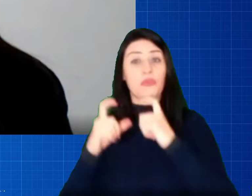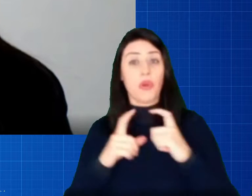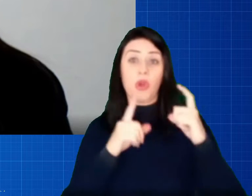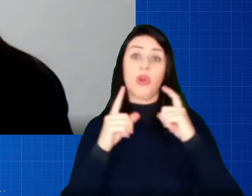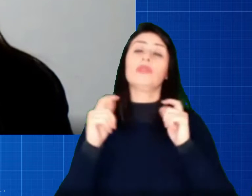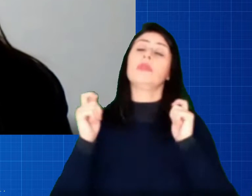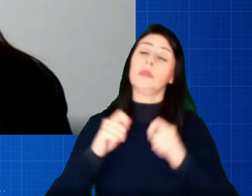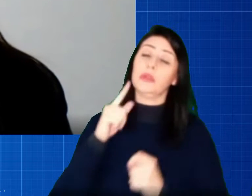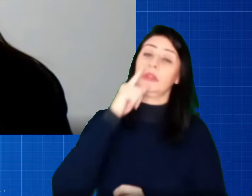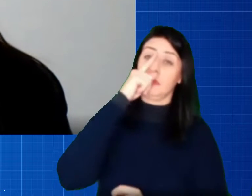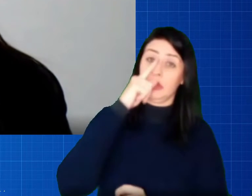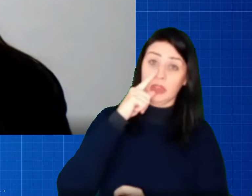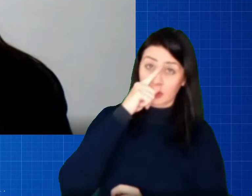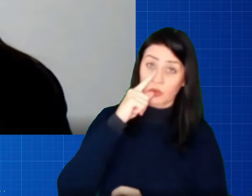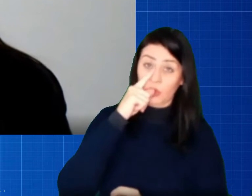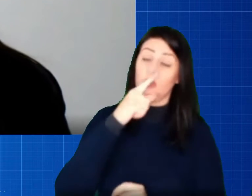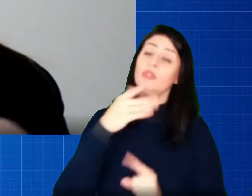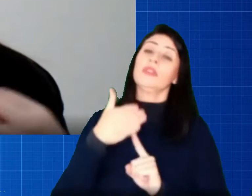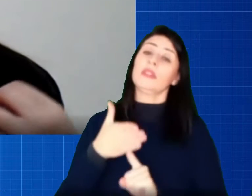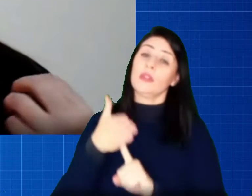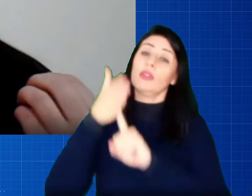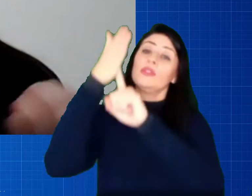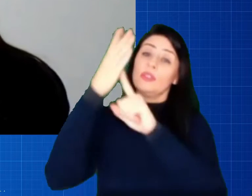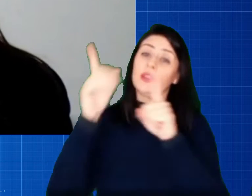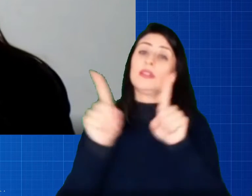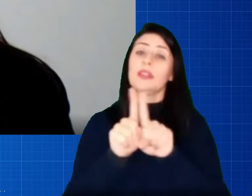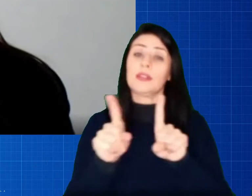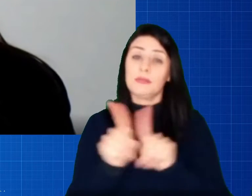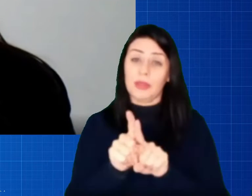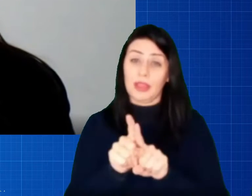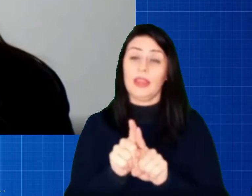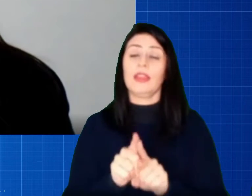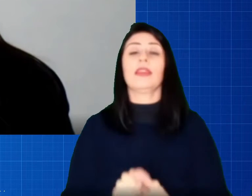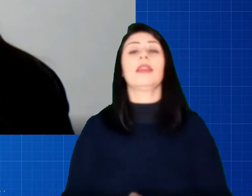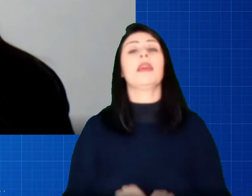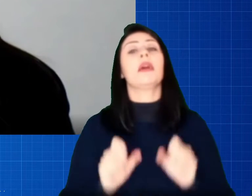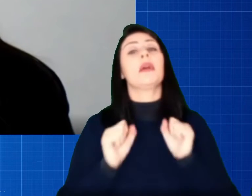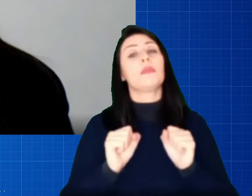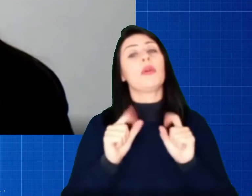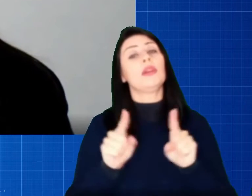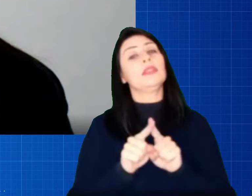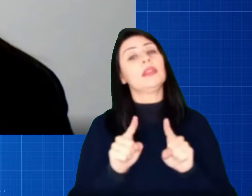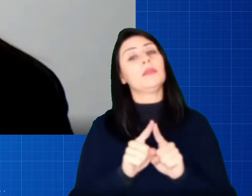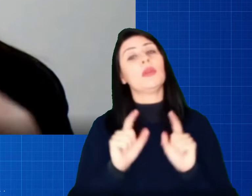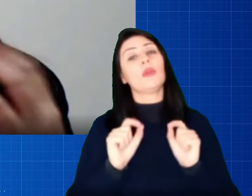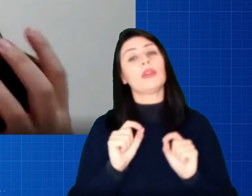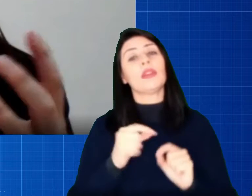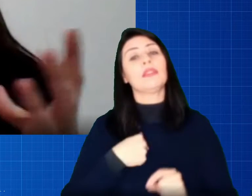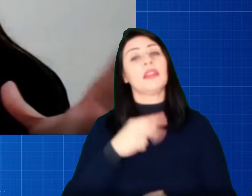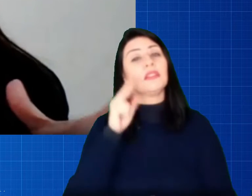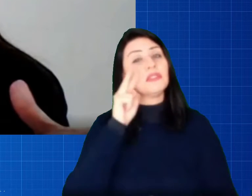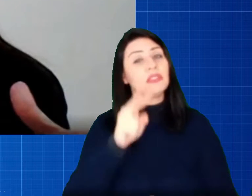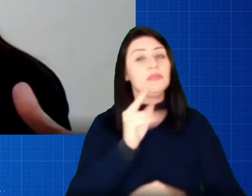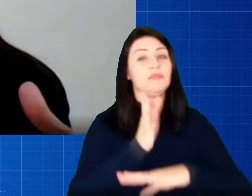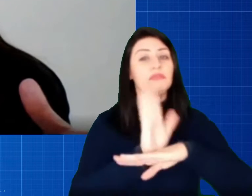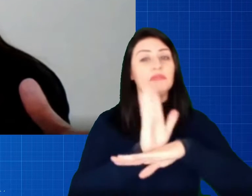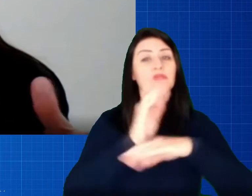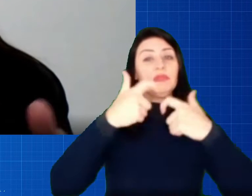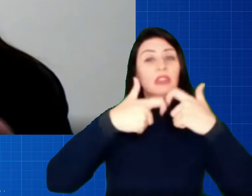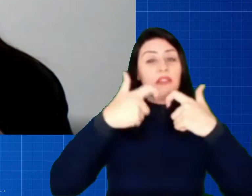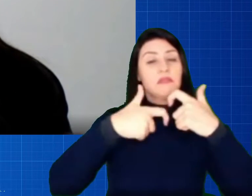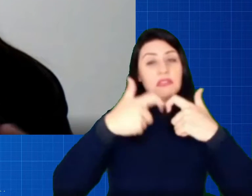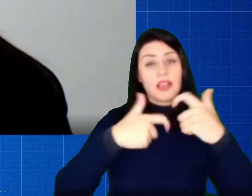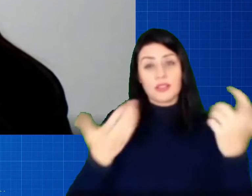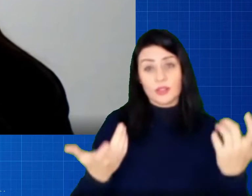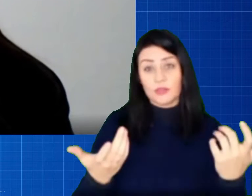perigoso, como elas correm riscos, né? Então a tecnologia entra nisso também, ao ponto que ela tem acesso também, por exemplo, a vídeos pornográficos.